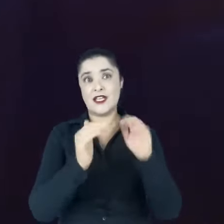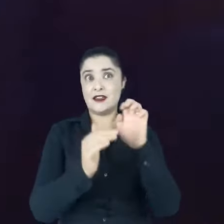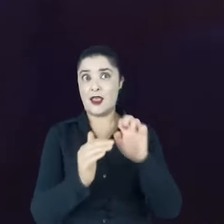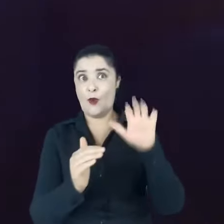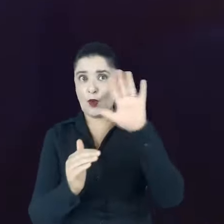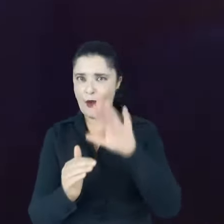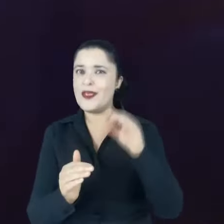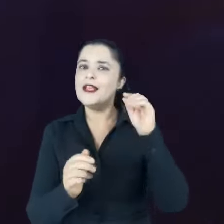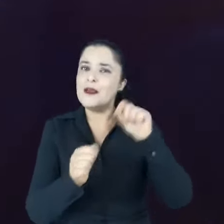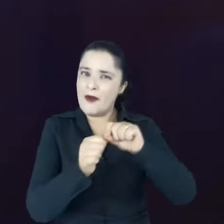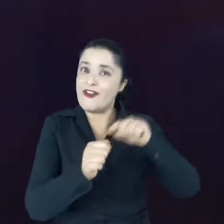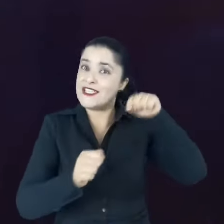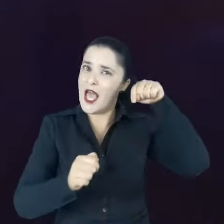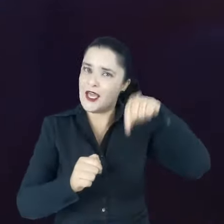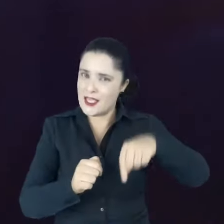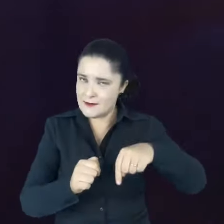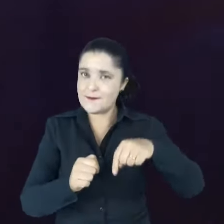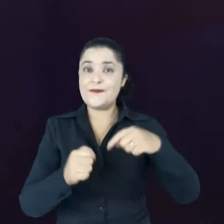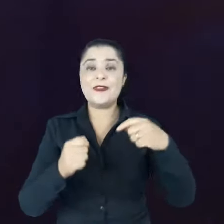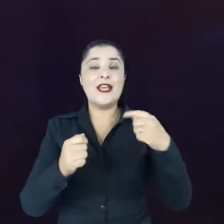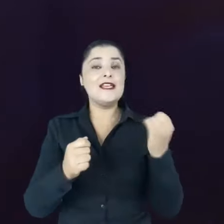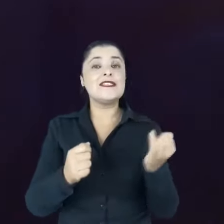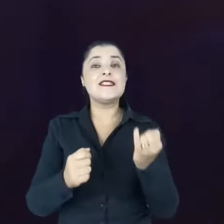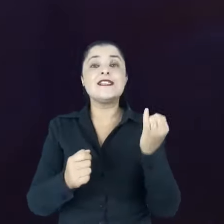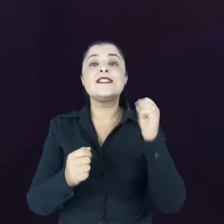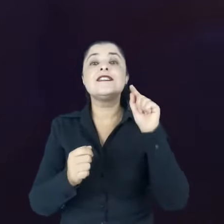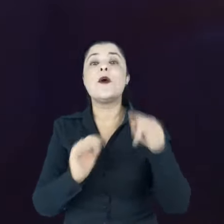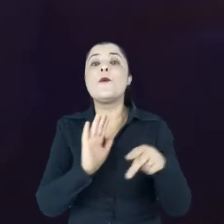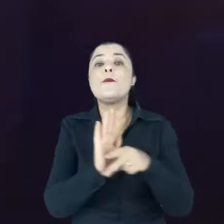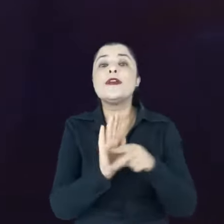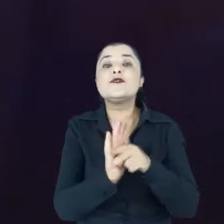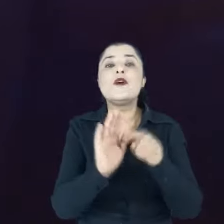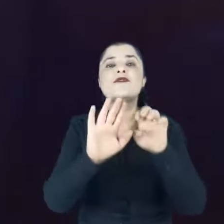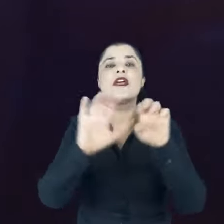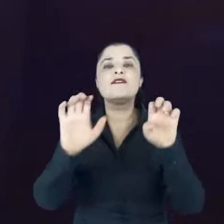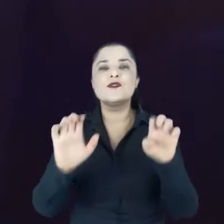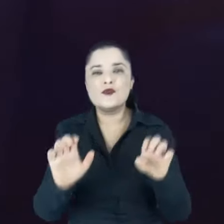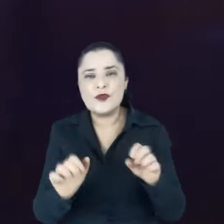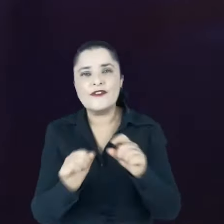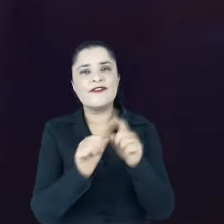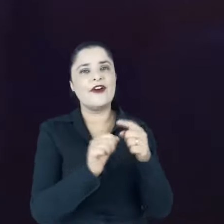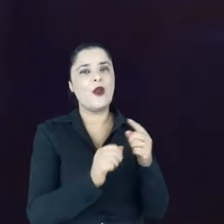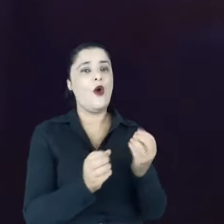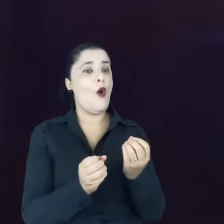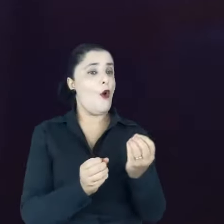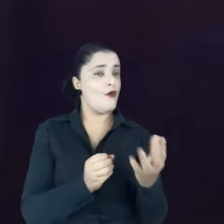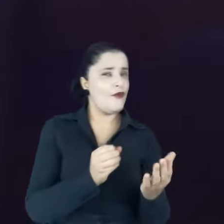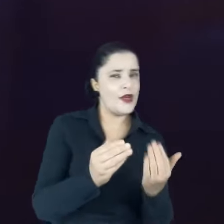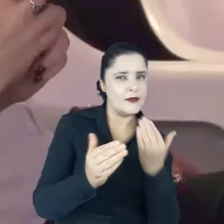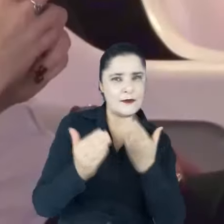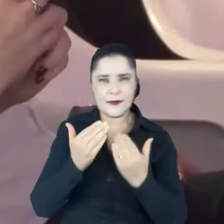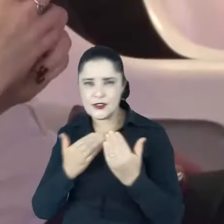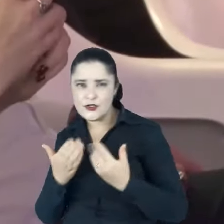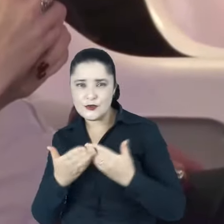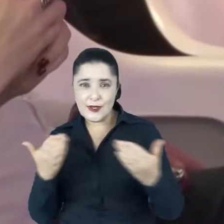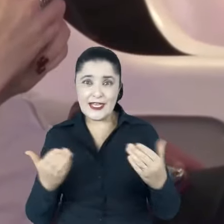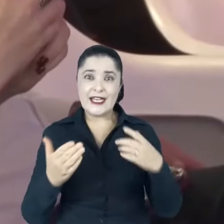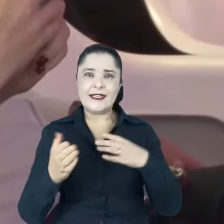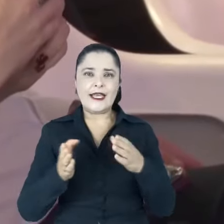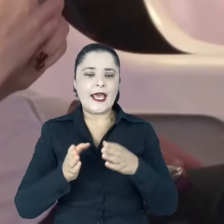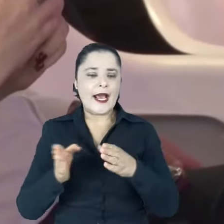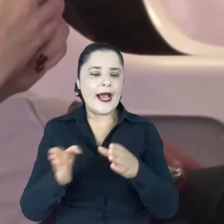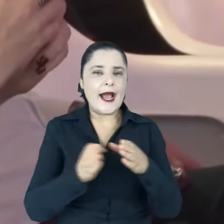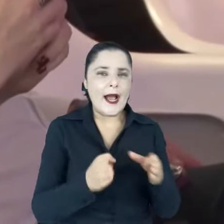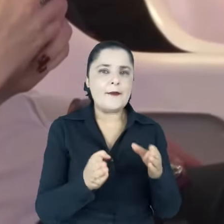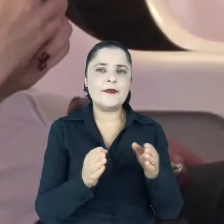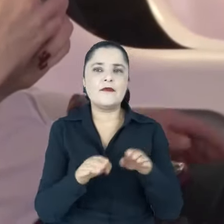Então, essencialmente, a nossa infraestrutura, e a gente falou disso também, oferta, demanda e infraestrutura, elas têm que caminhar para e passo,